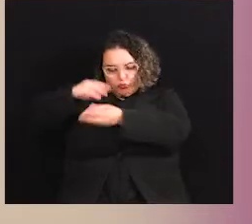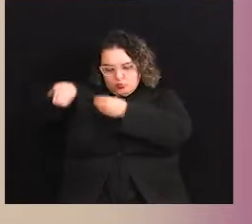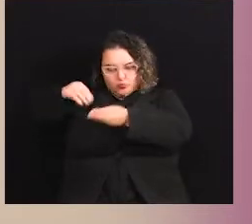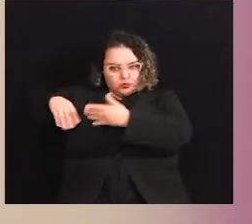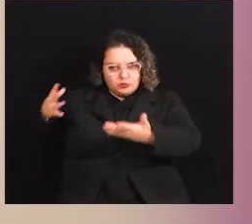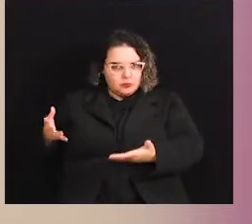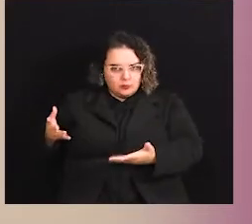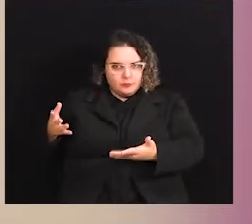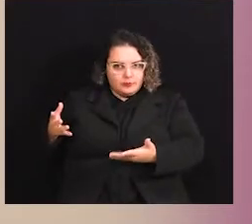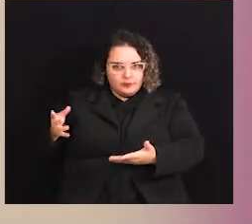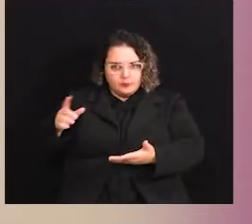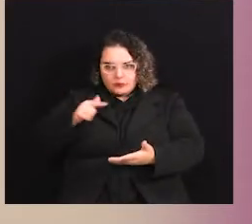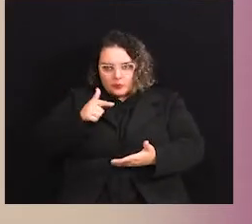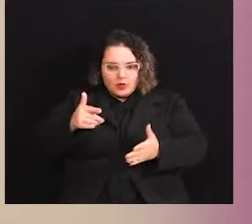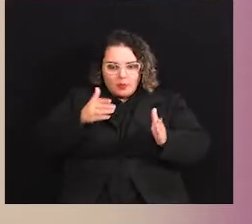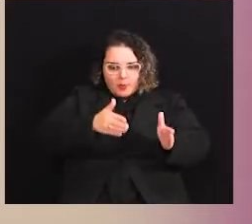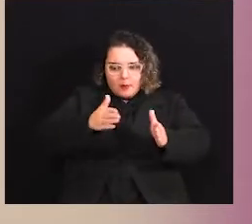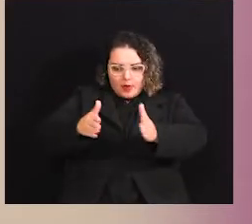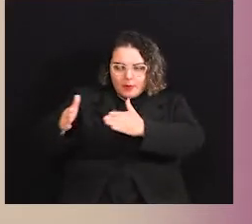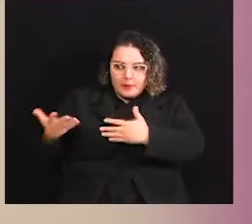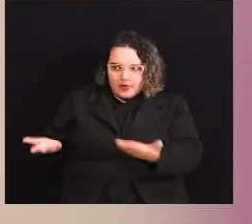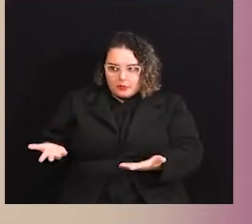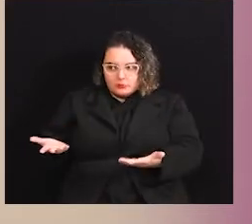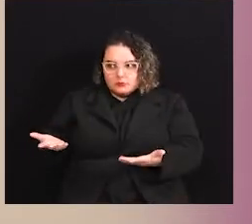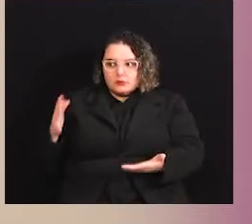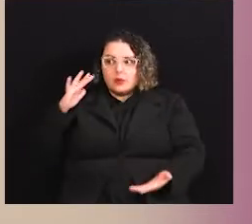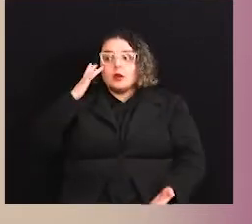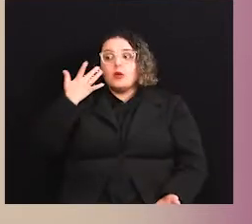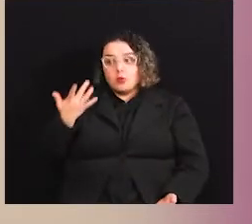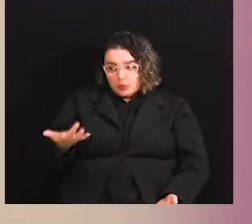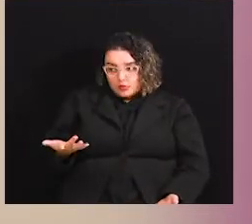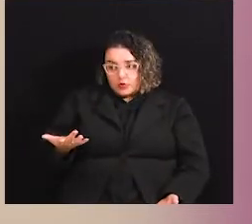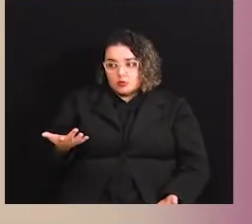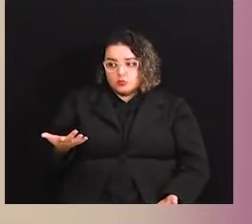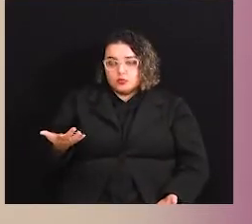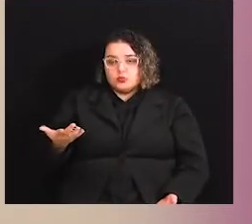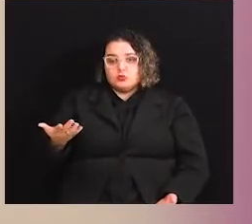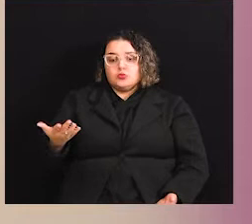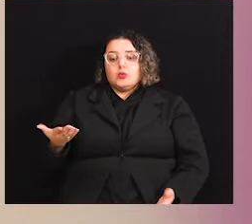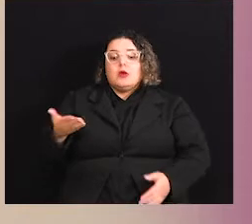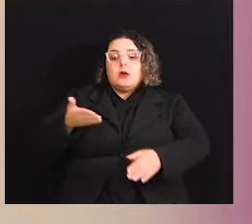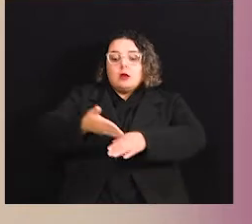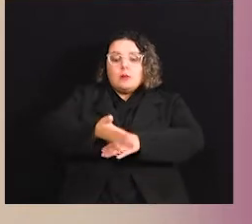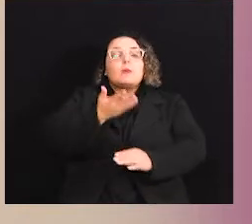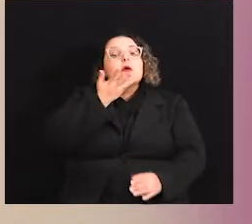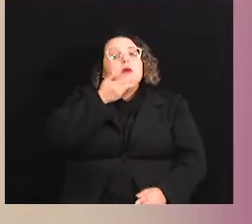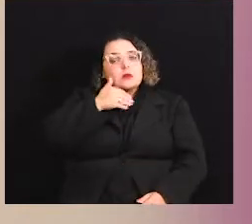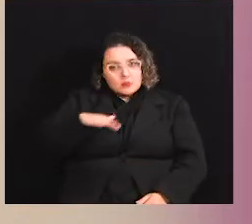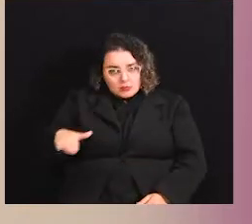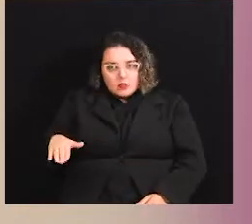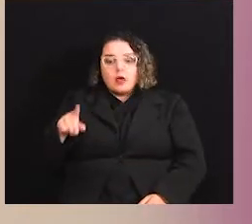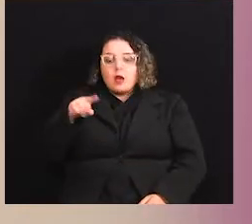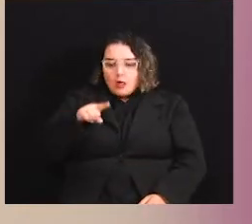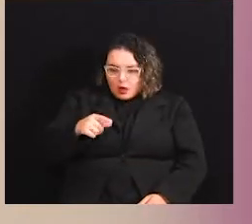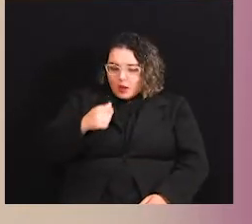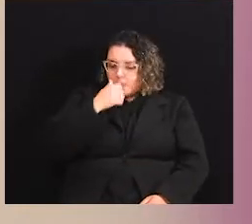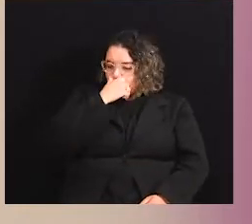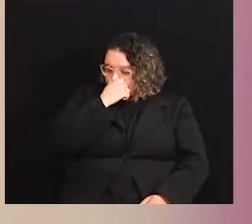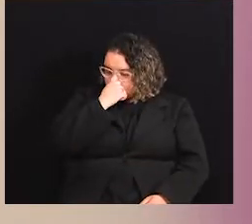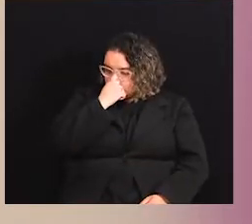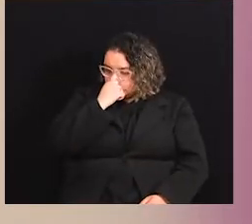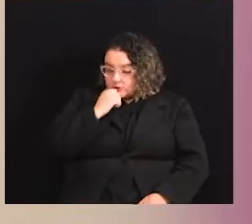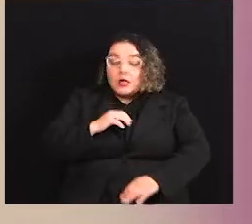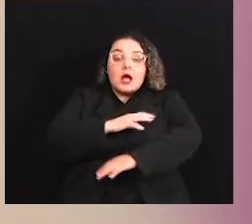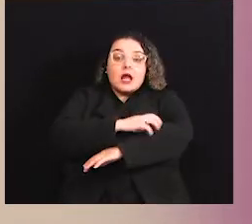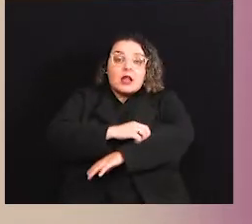misturado, não são fases diferentes, tá? Então, eu acho que a introdução na criança também vem muito relacionada à